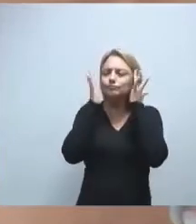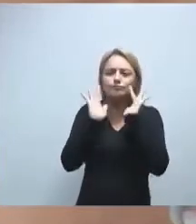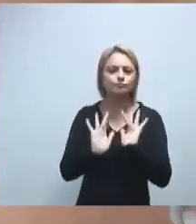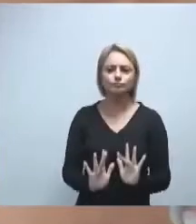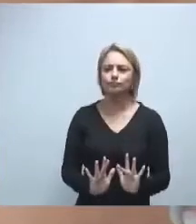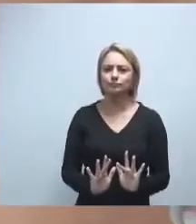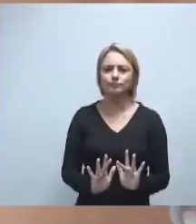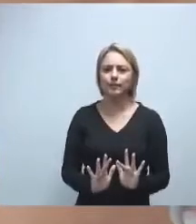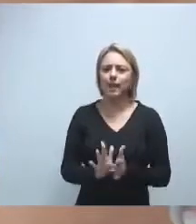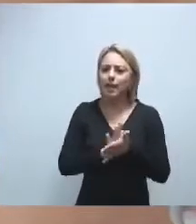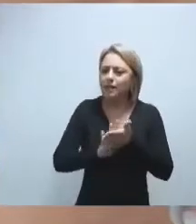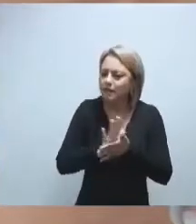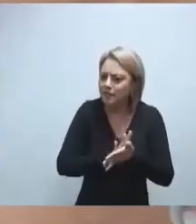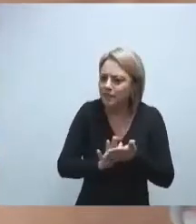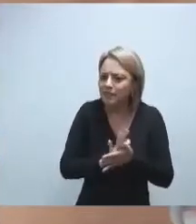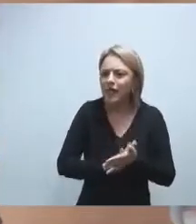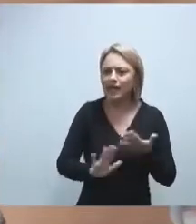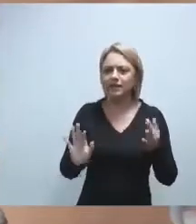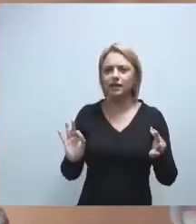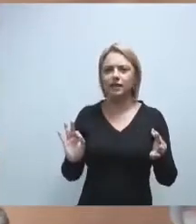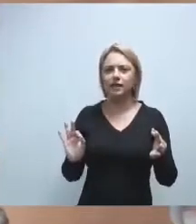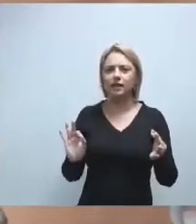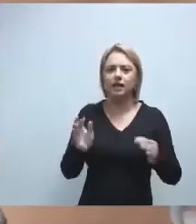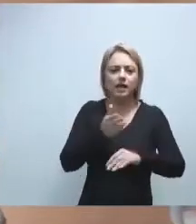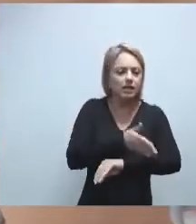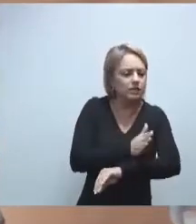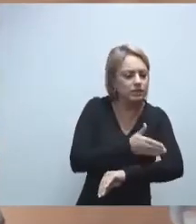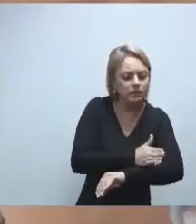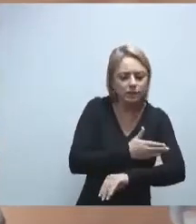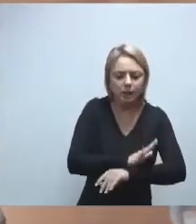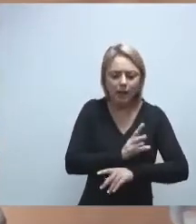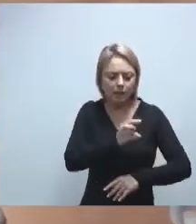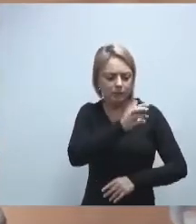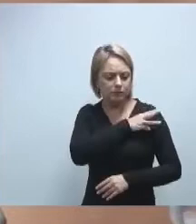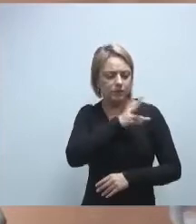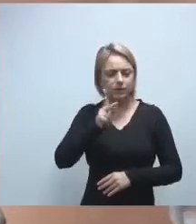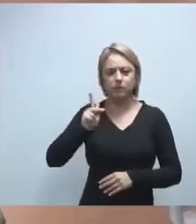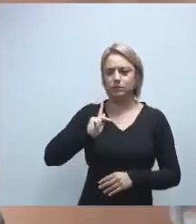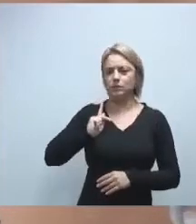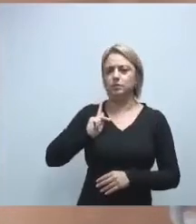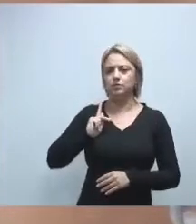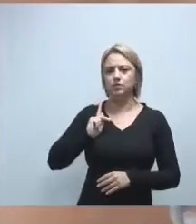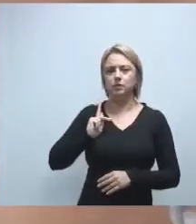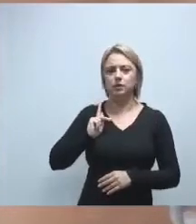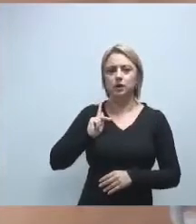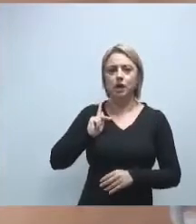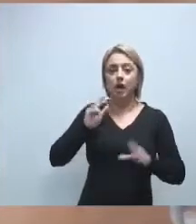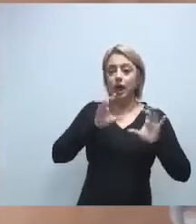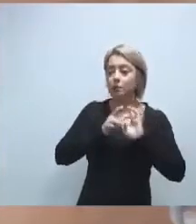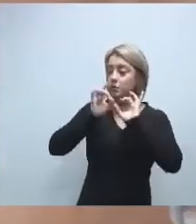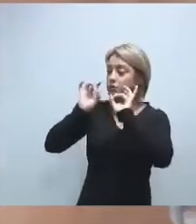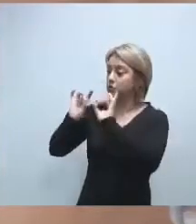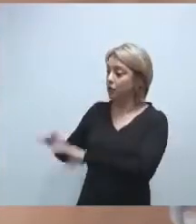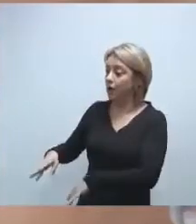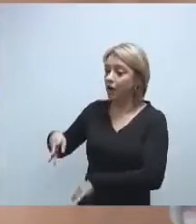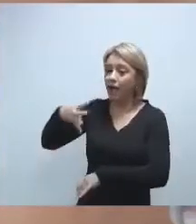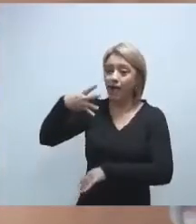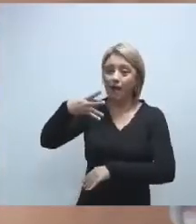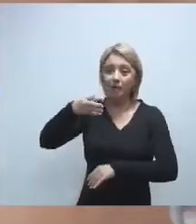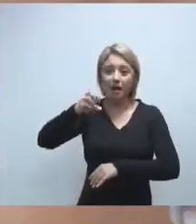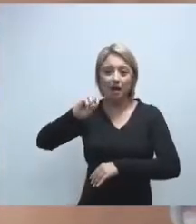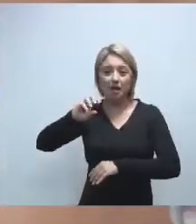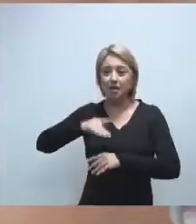nada de prática de ministério público me jogam a 40 e tantos